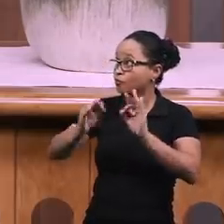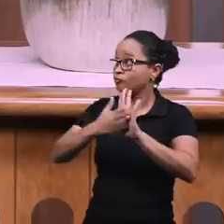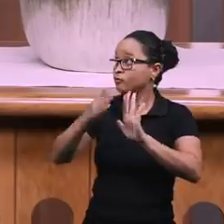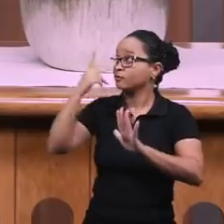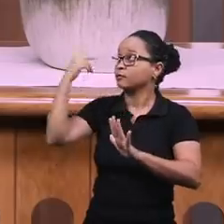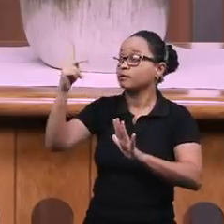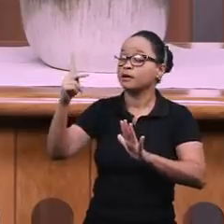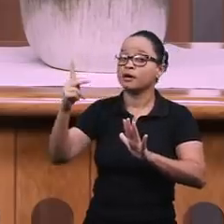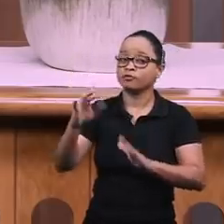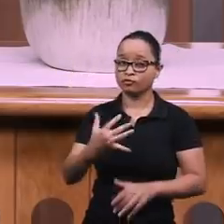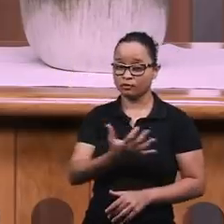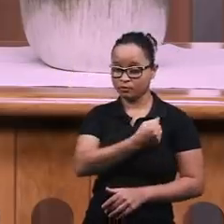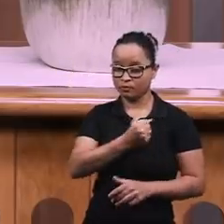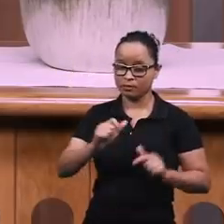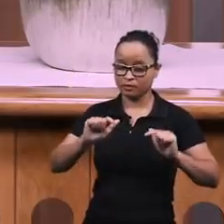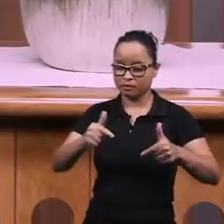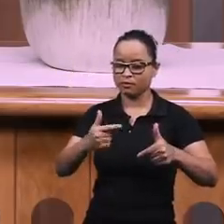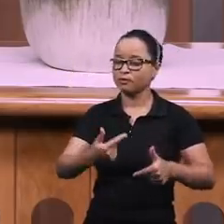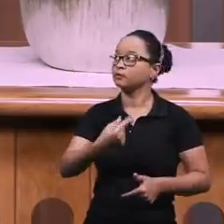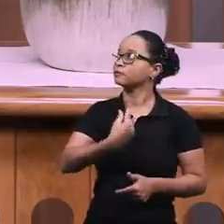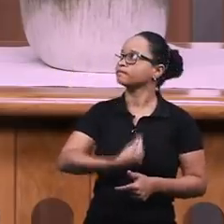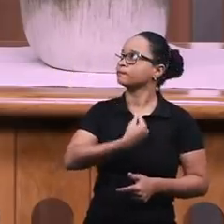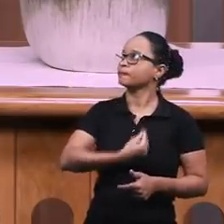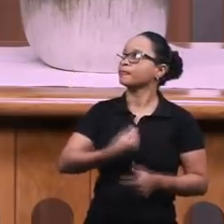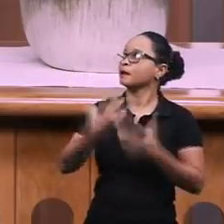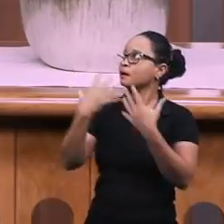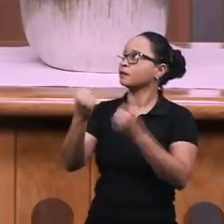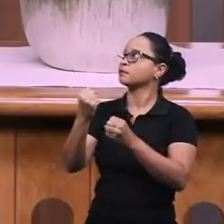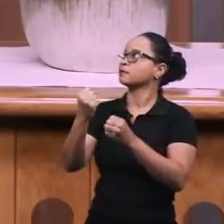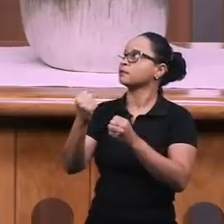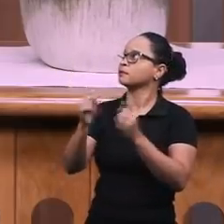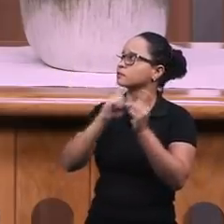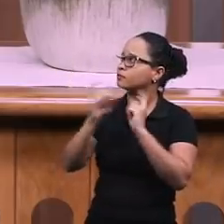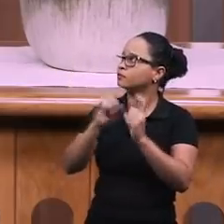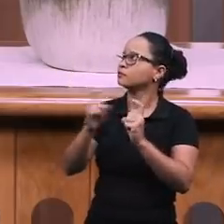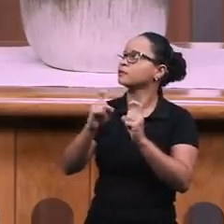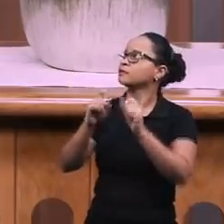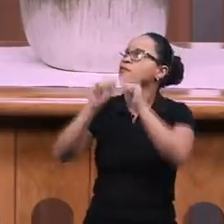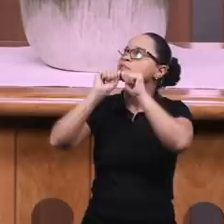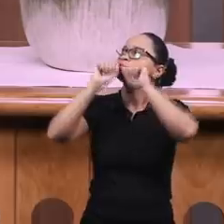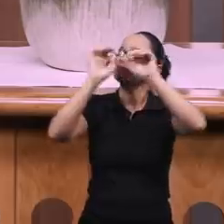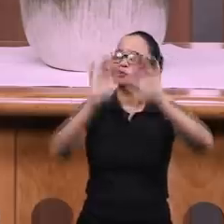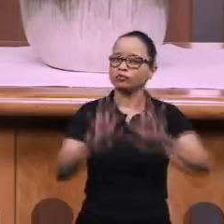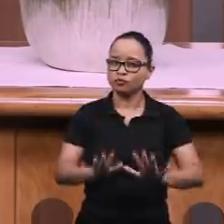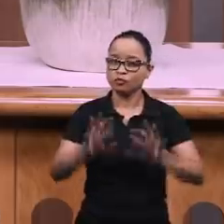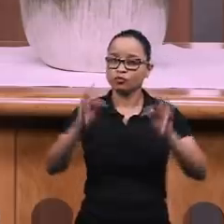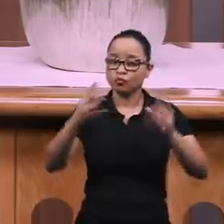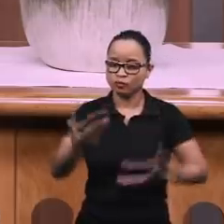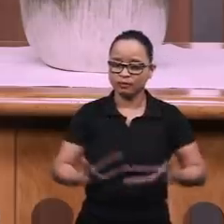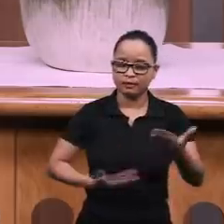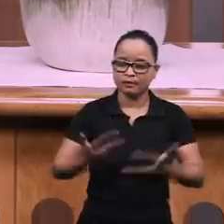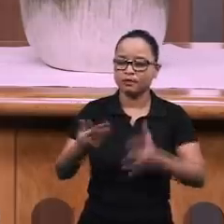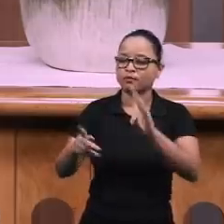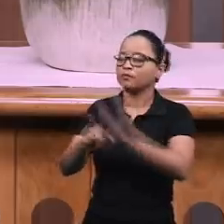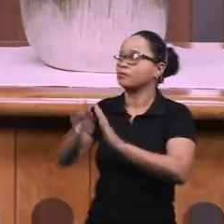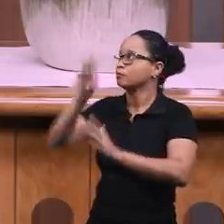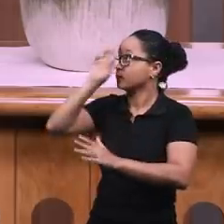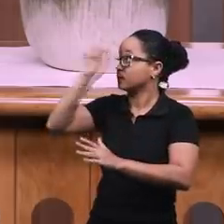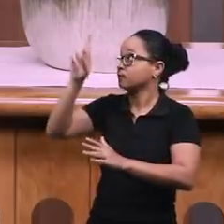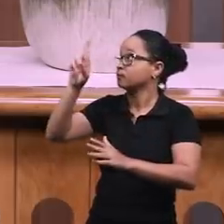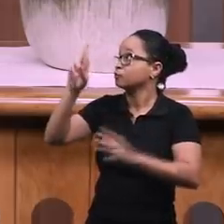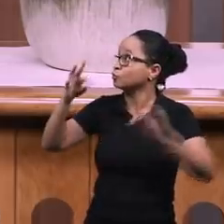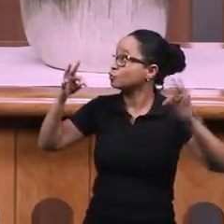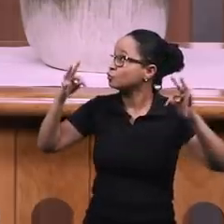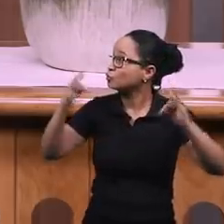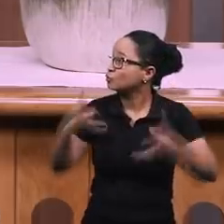projeto adoramos pela tua operação no nosso meio pedindo se tu recebeu esse período e abençoe senhor todos os cerros